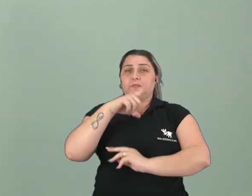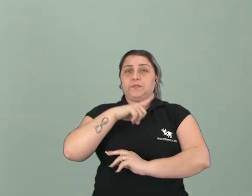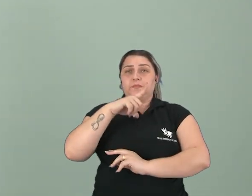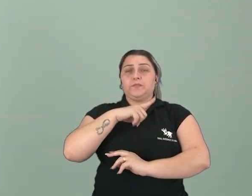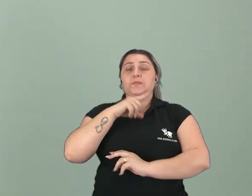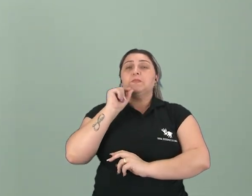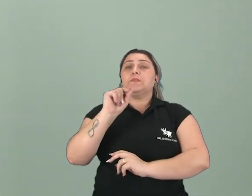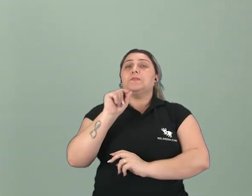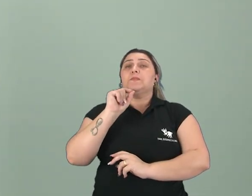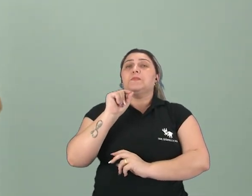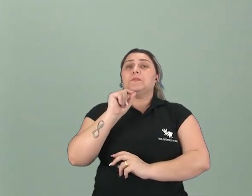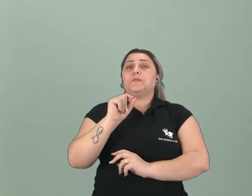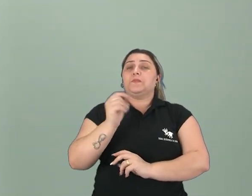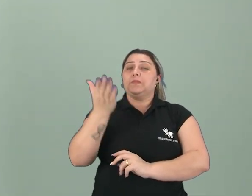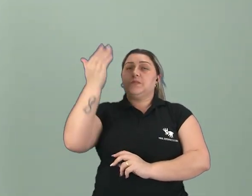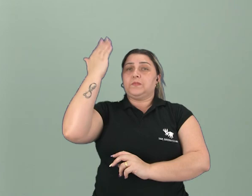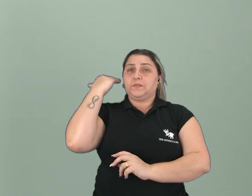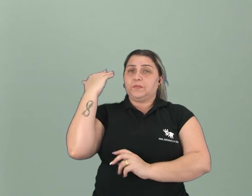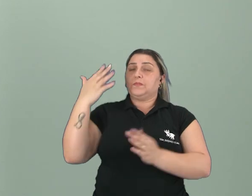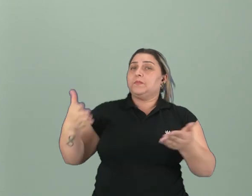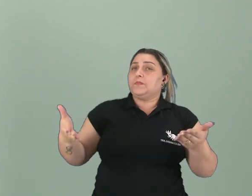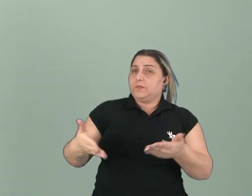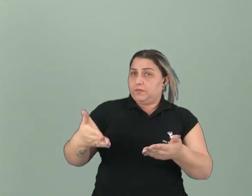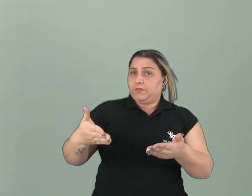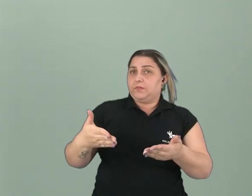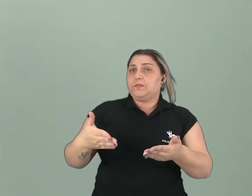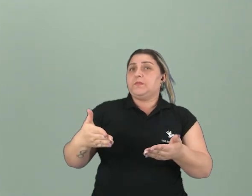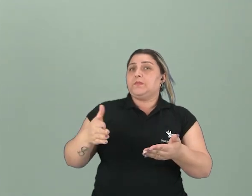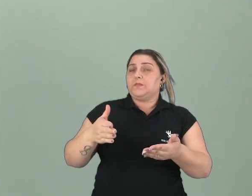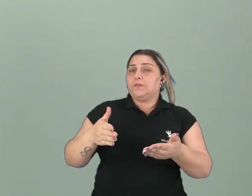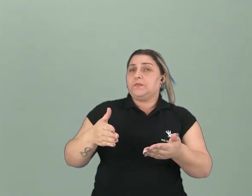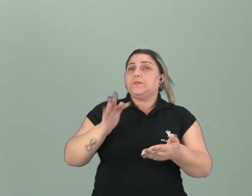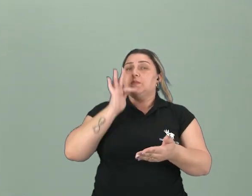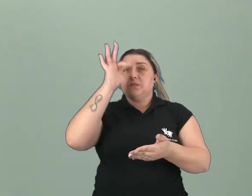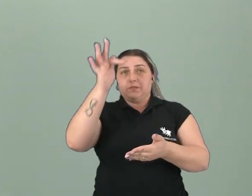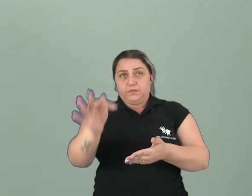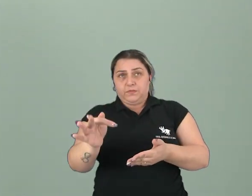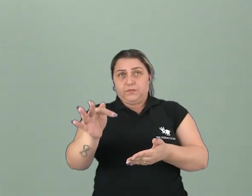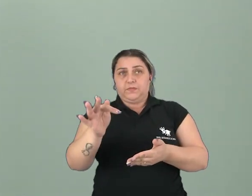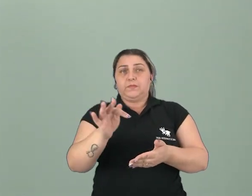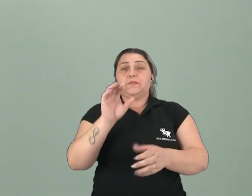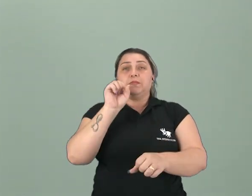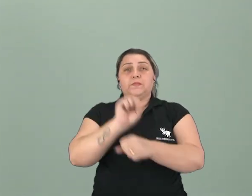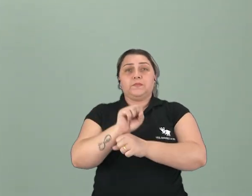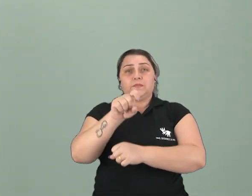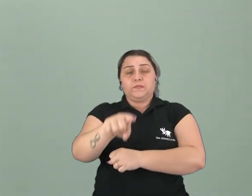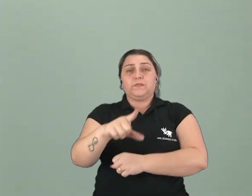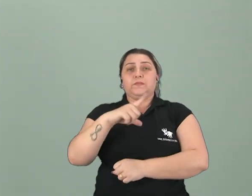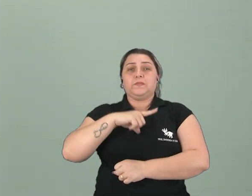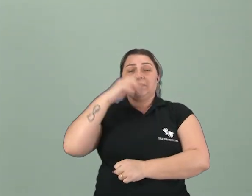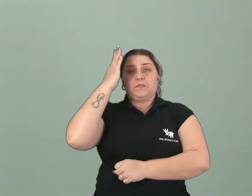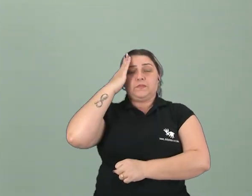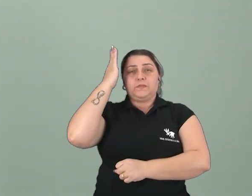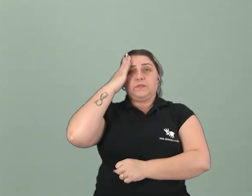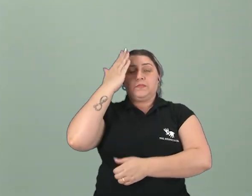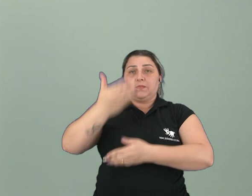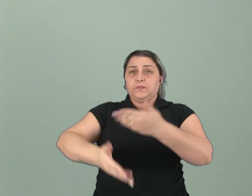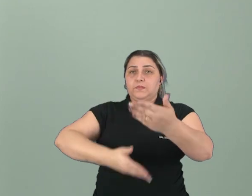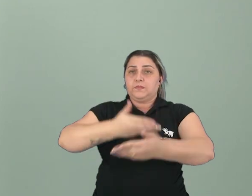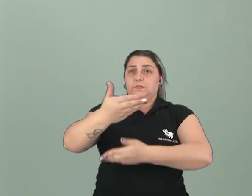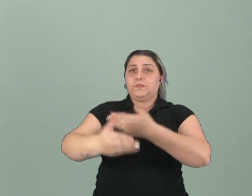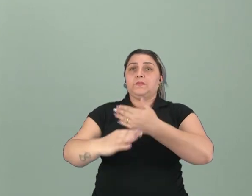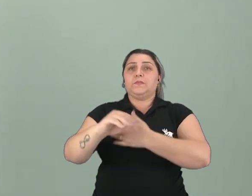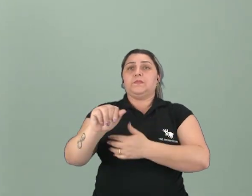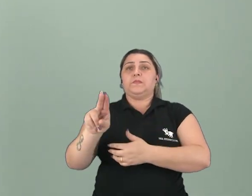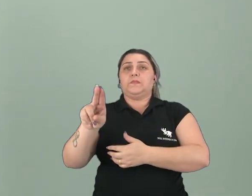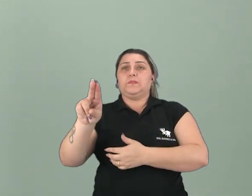noção do que é atual, do que é passado, né, talvez do que seria futuro. Espero que vocês tenham entendido essa relação de causa